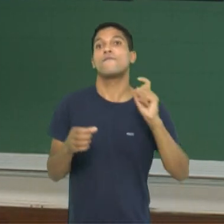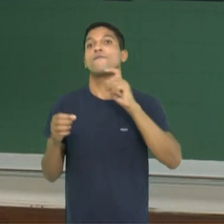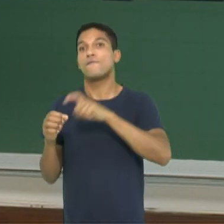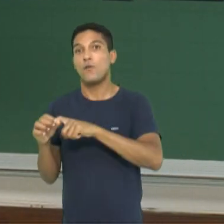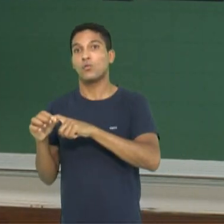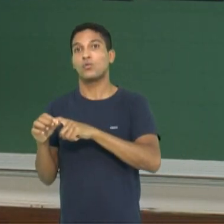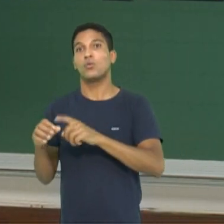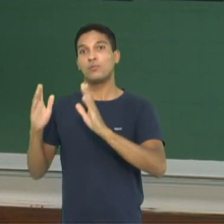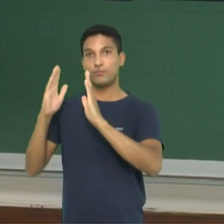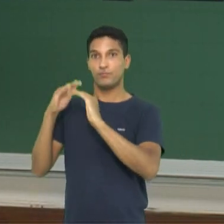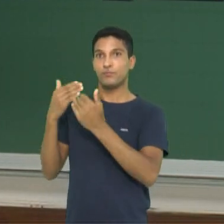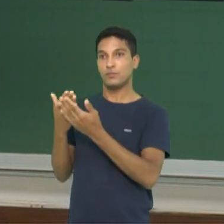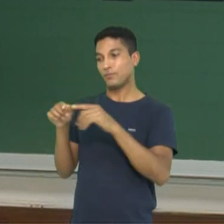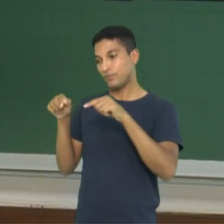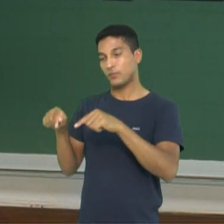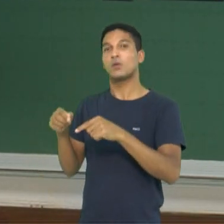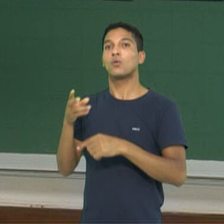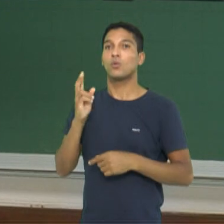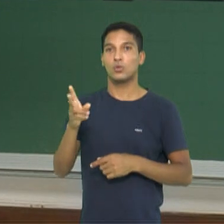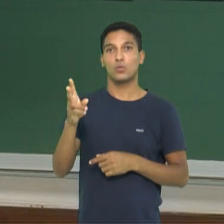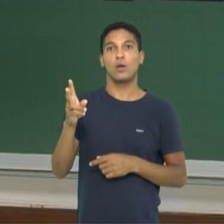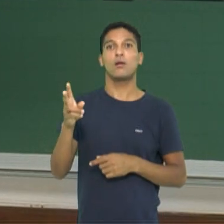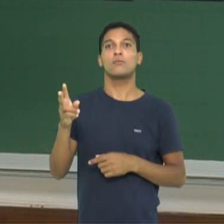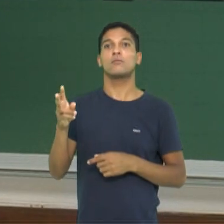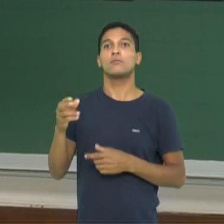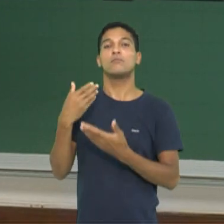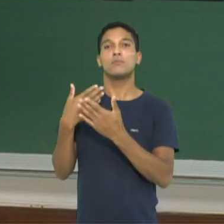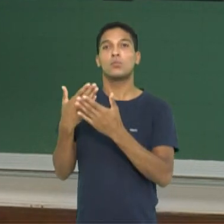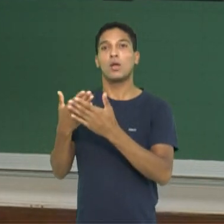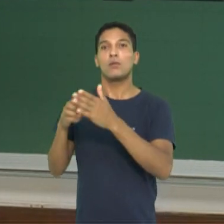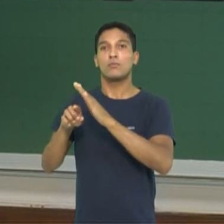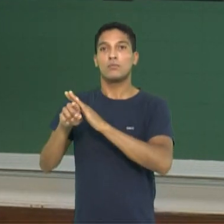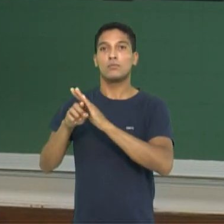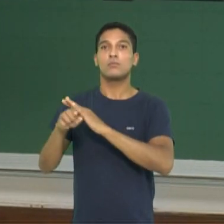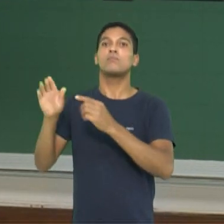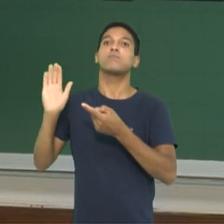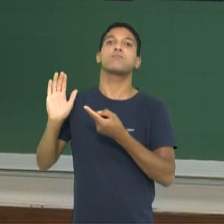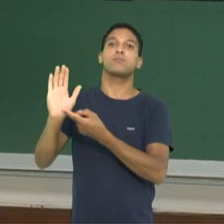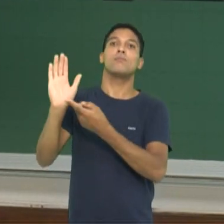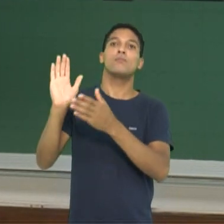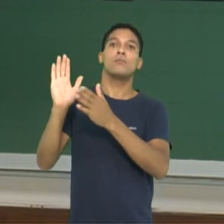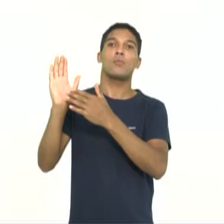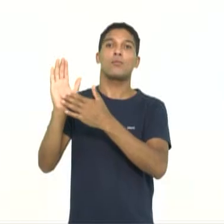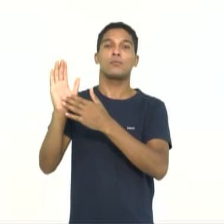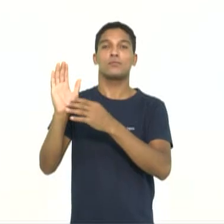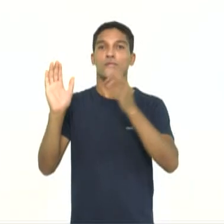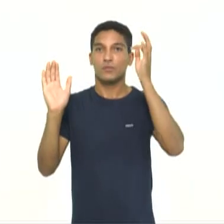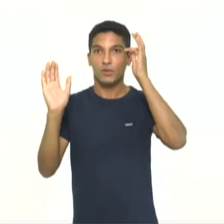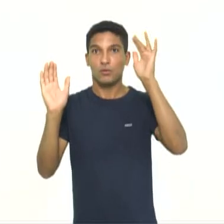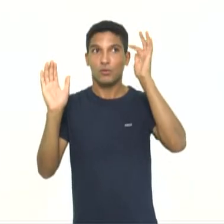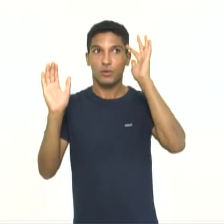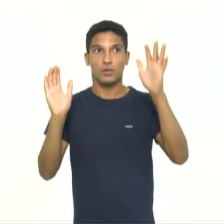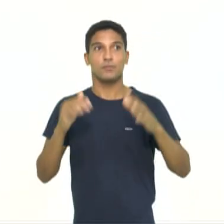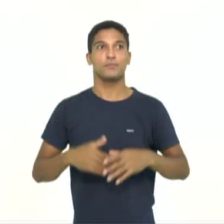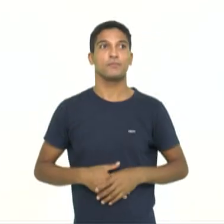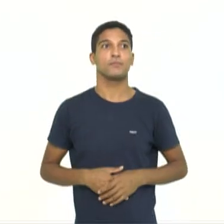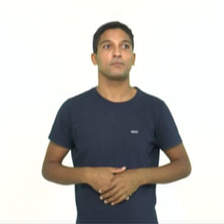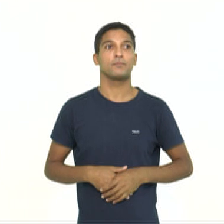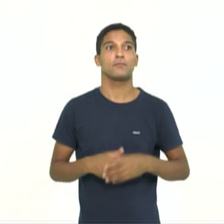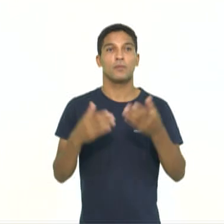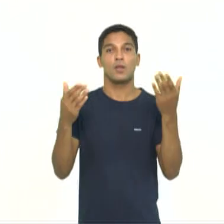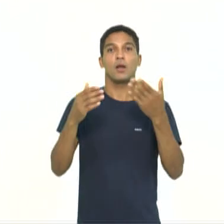A Escola de Frankfurt tinha o intuito de constituir uma compreensão especializada e unidimensional da